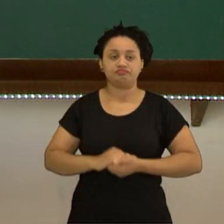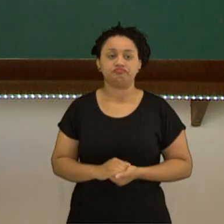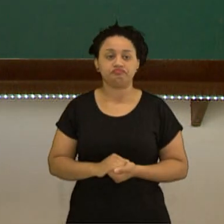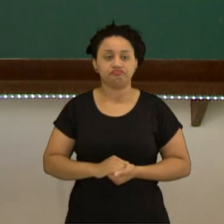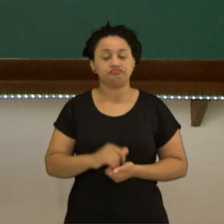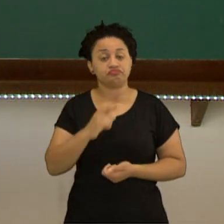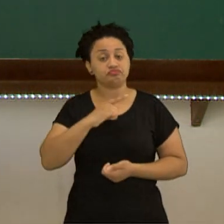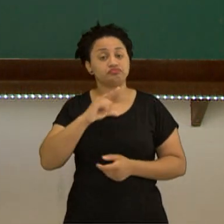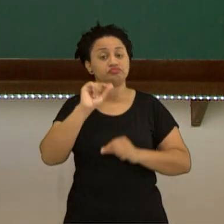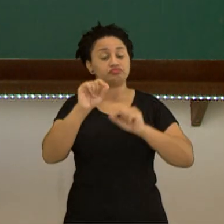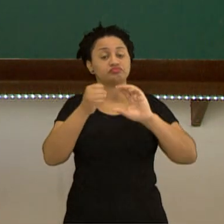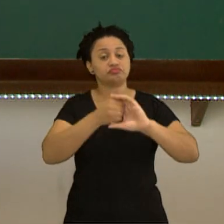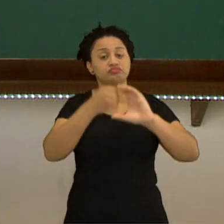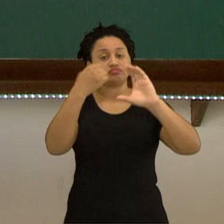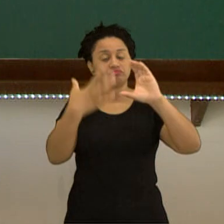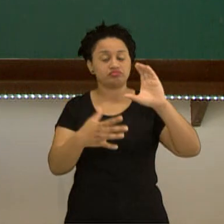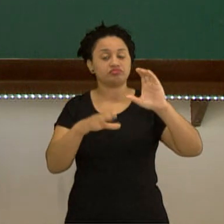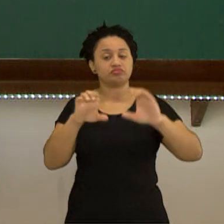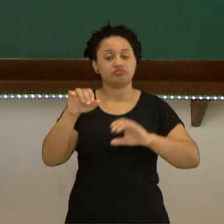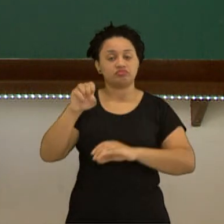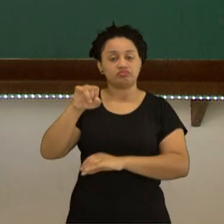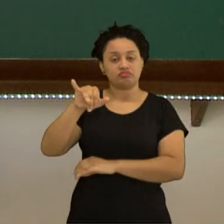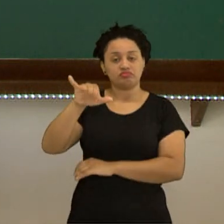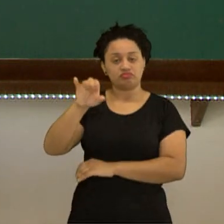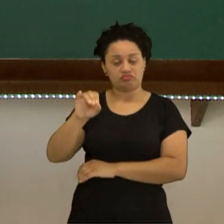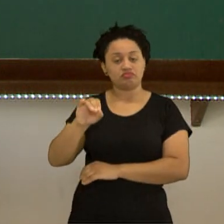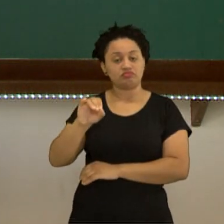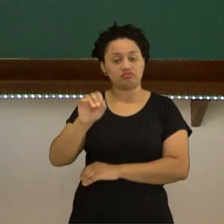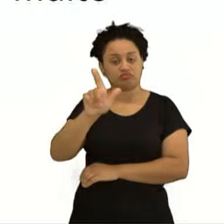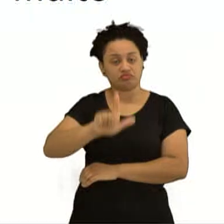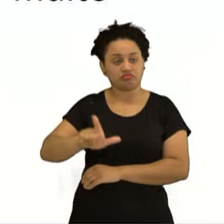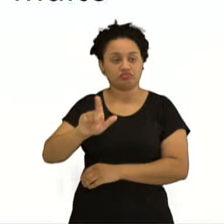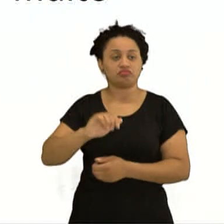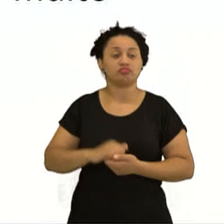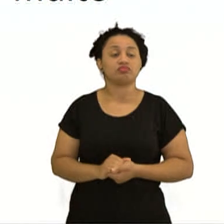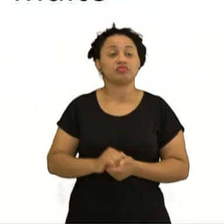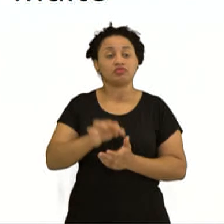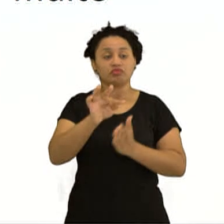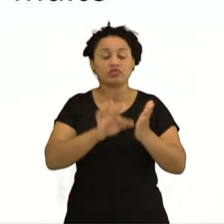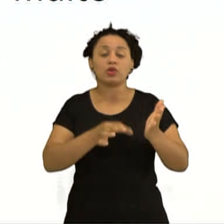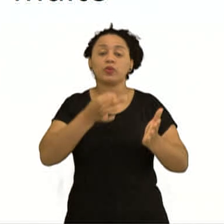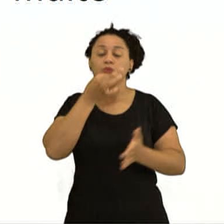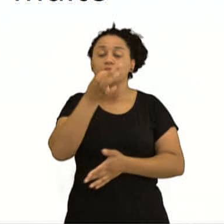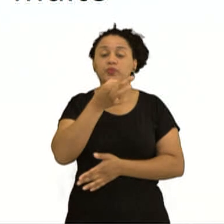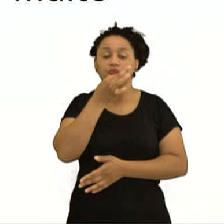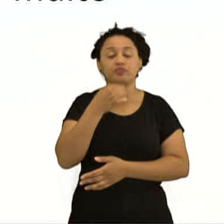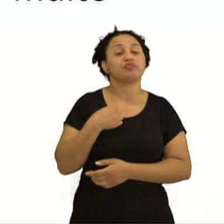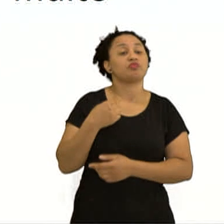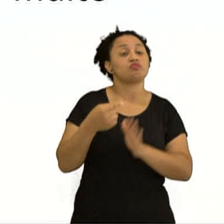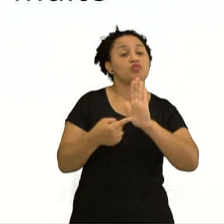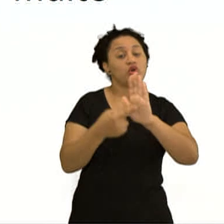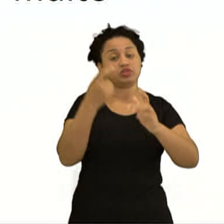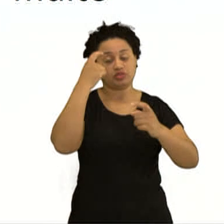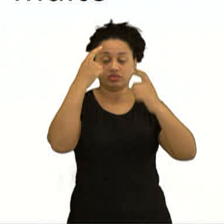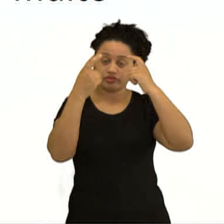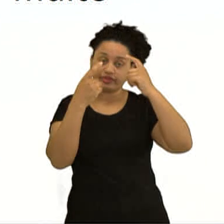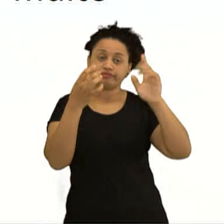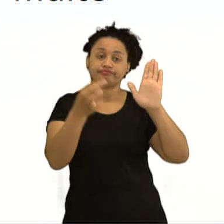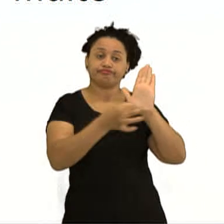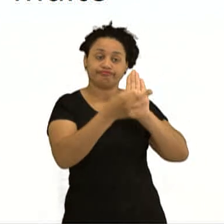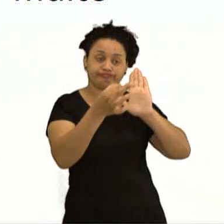as características do ensaio literário. É um texto opinativo em que se expõem ideias,